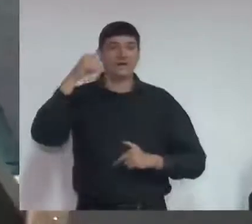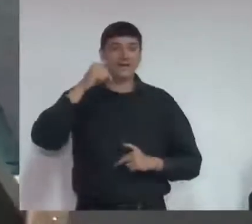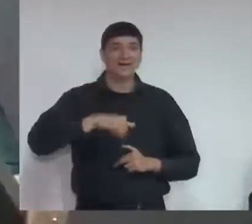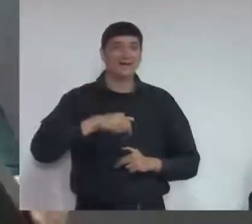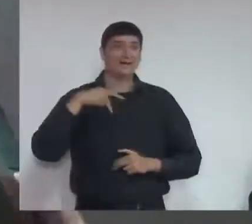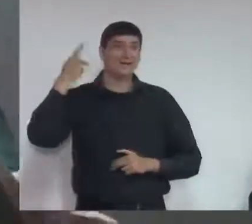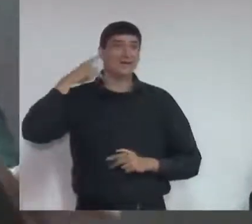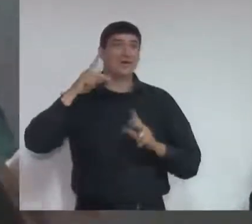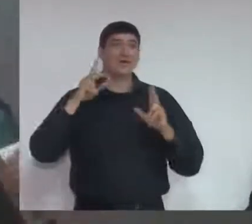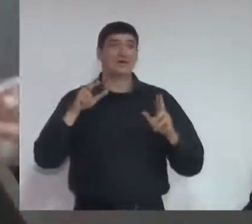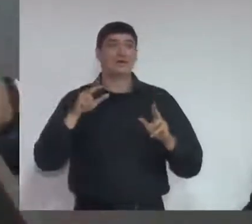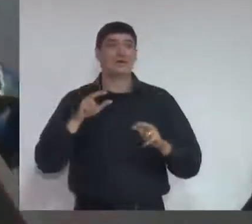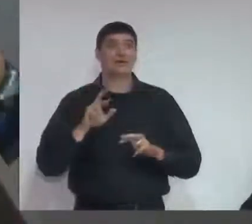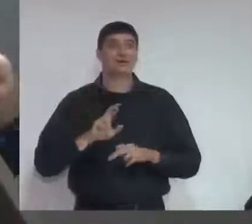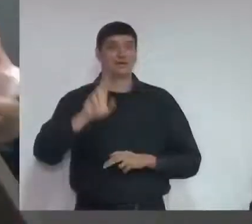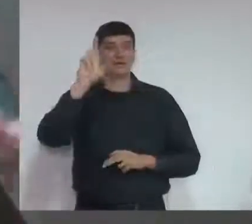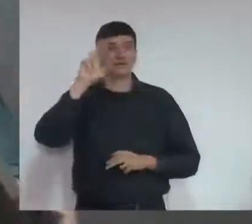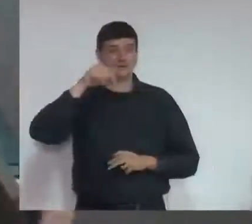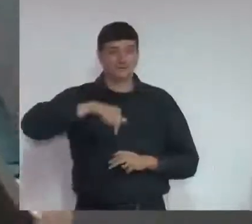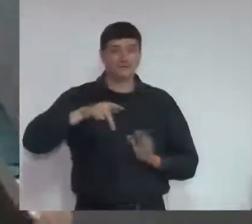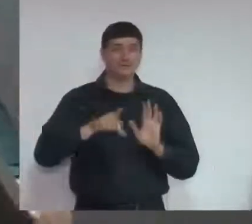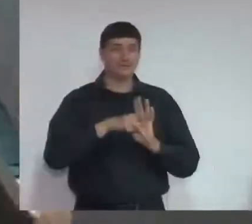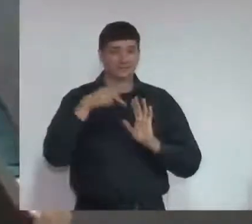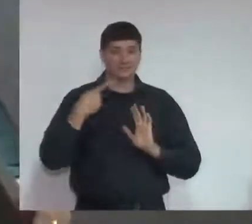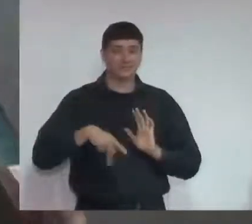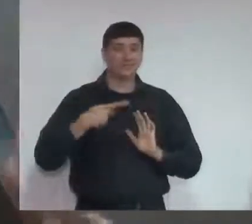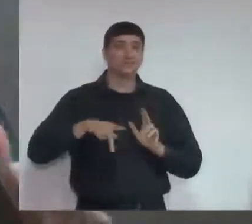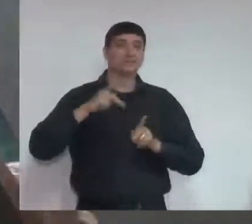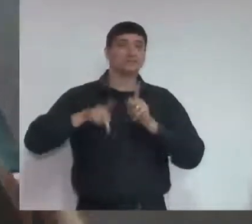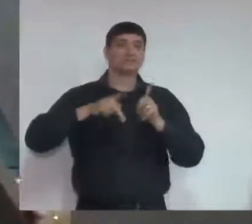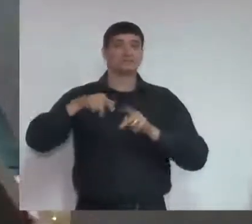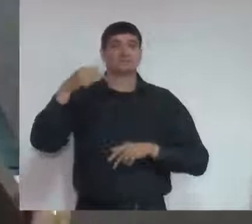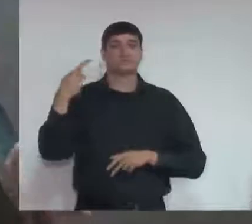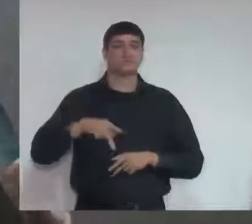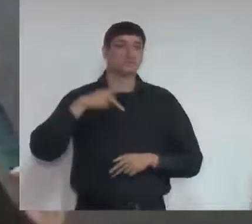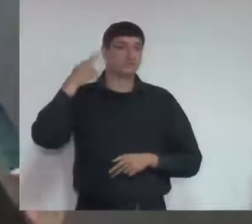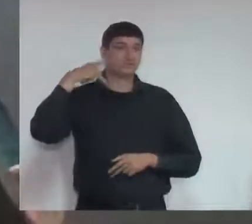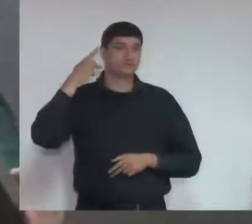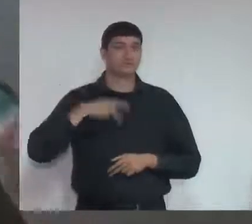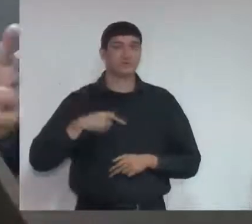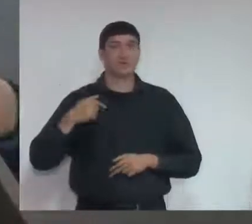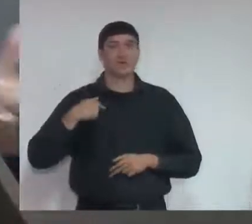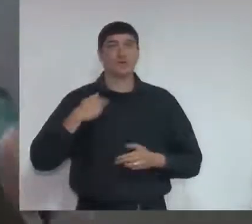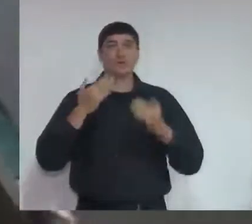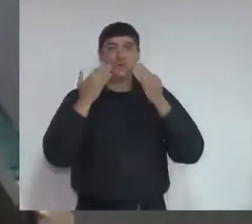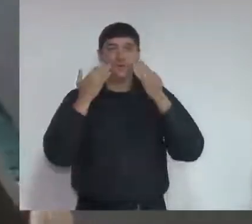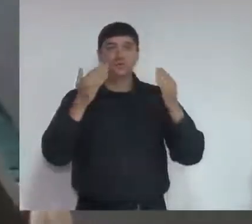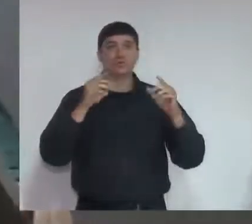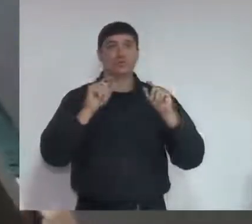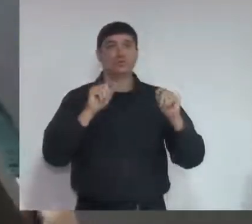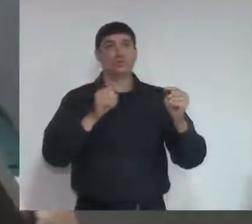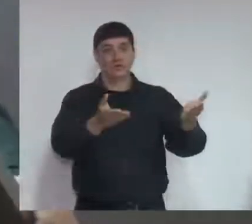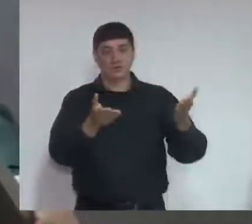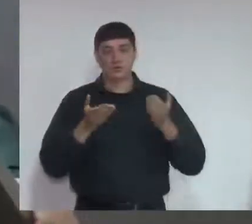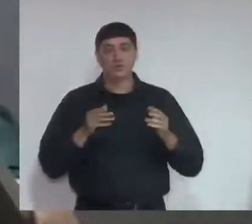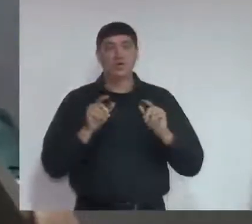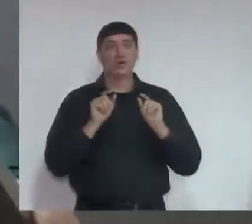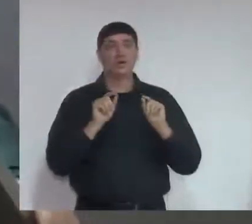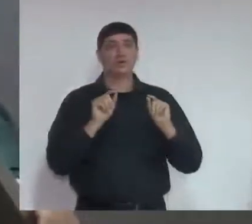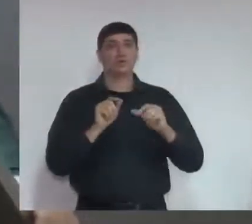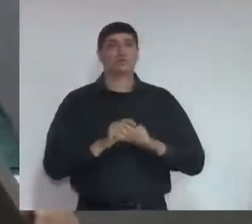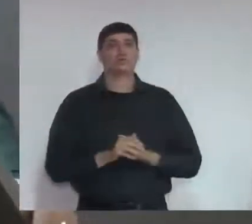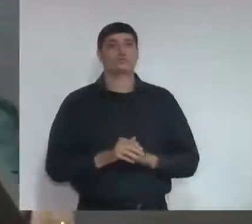população, é quase que uma obrigação a gente poder usar esse tempo da tribuna para fazer propaganda das coisas boas e convites também. Então, coloca para mim